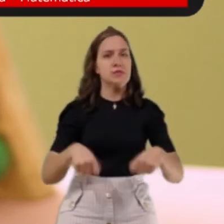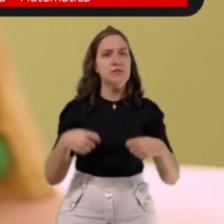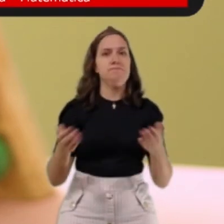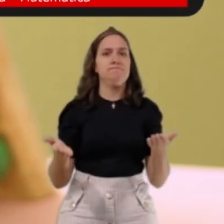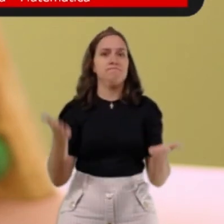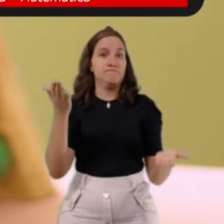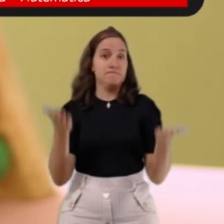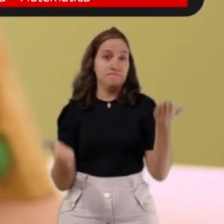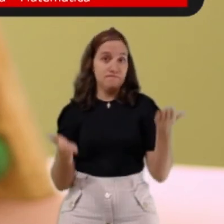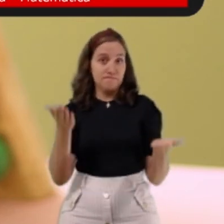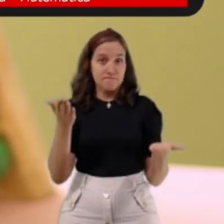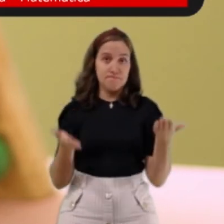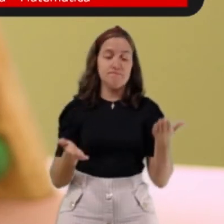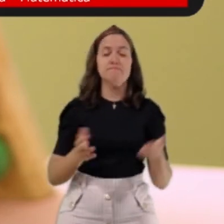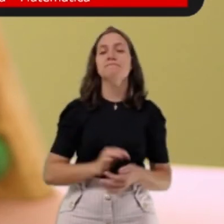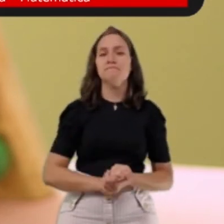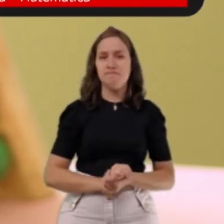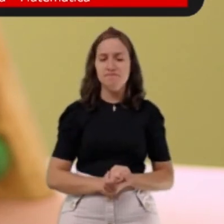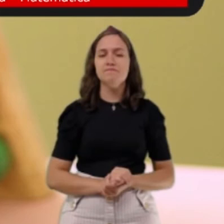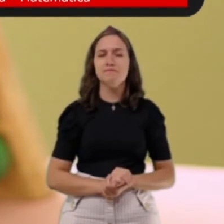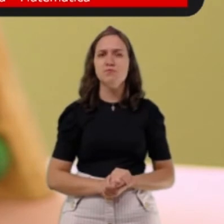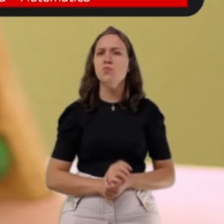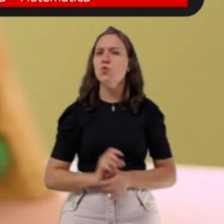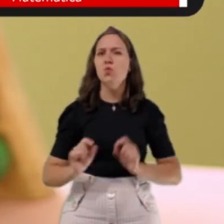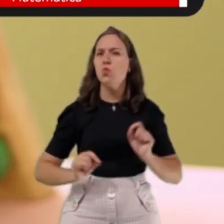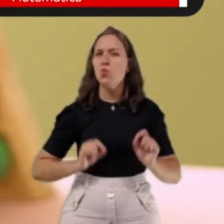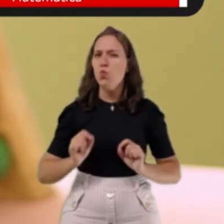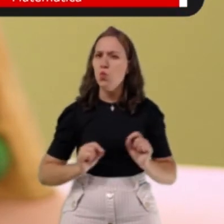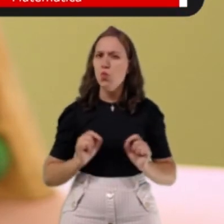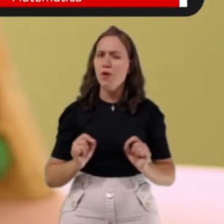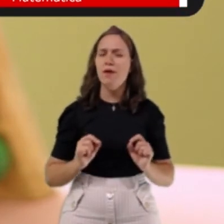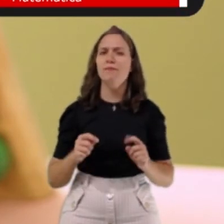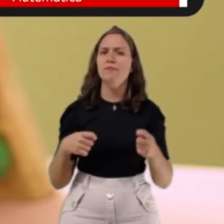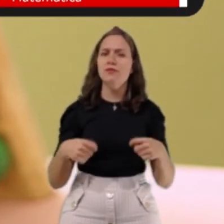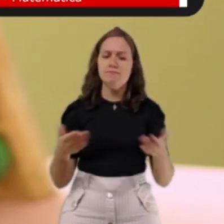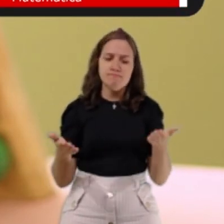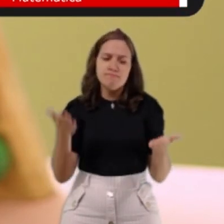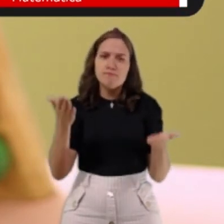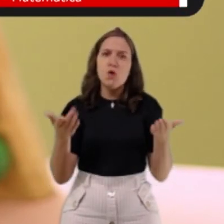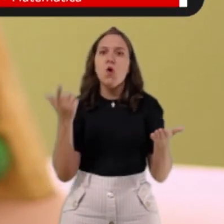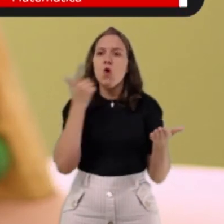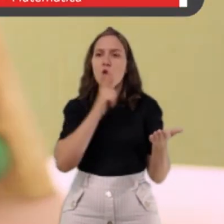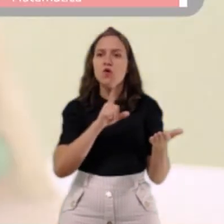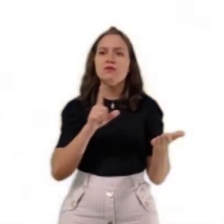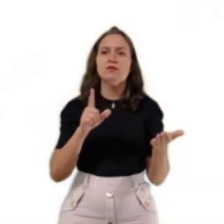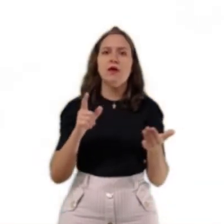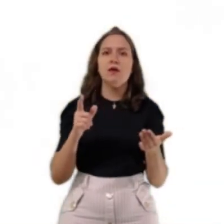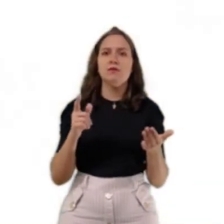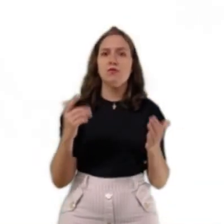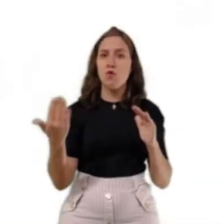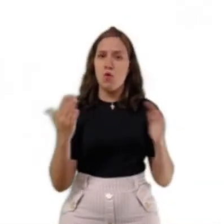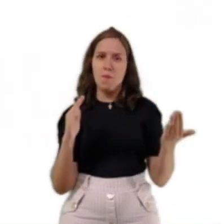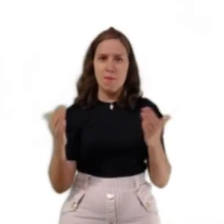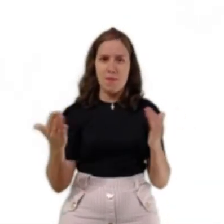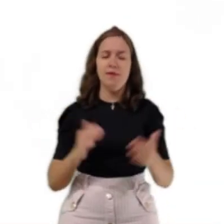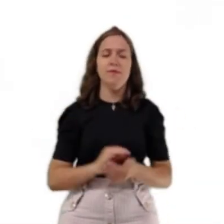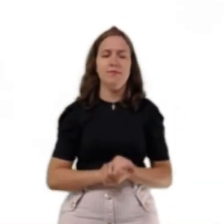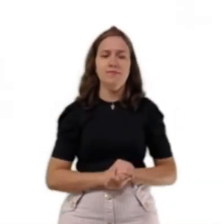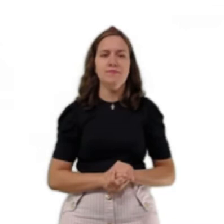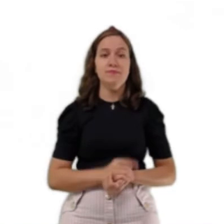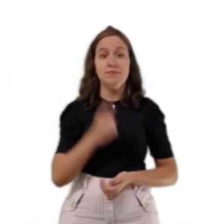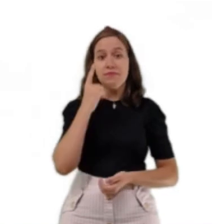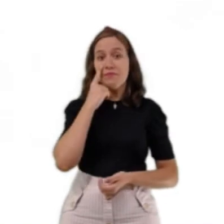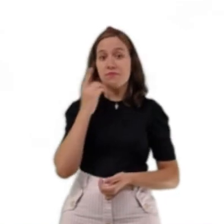desta balança e onde os termos vão estar em igualdade Observe essa situação aqui